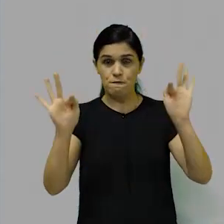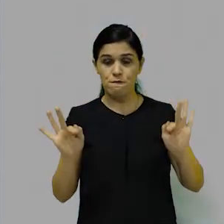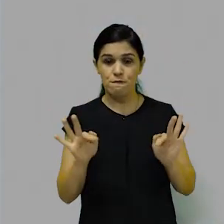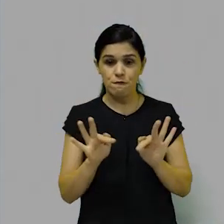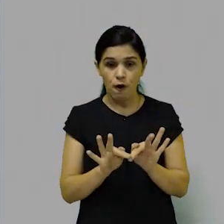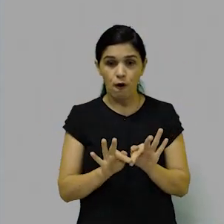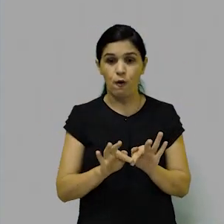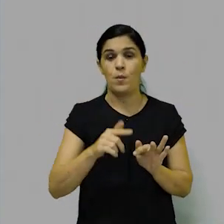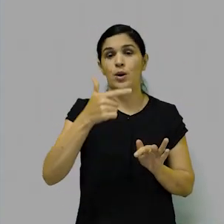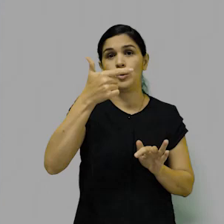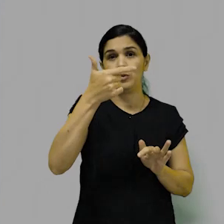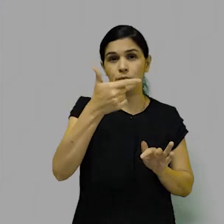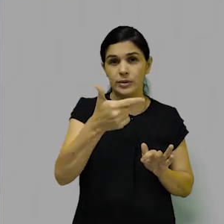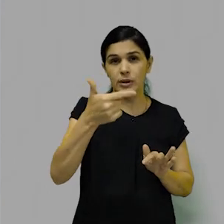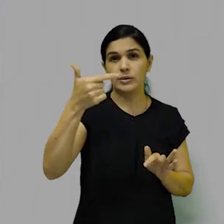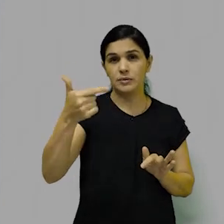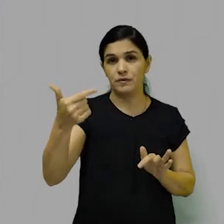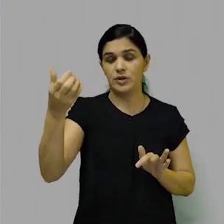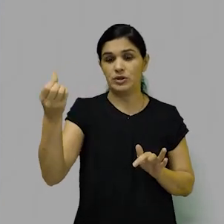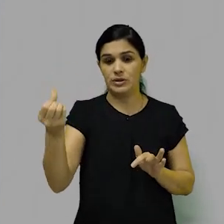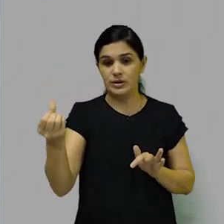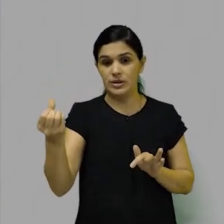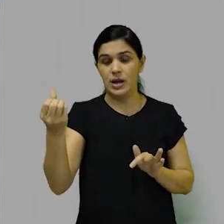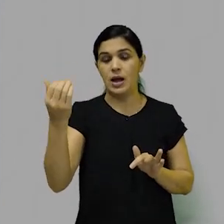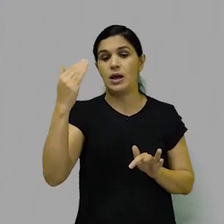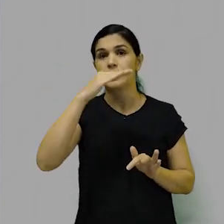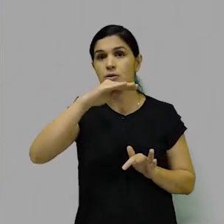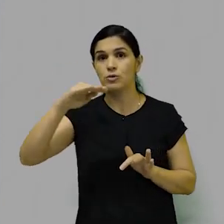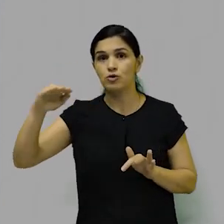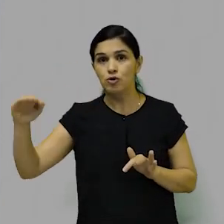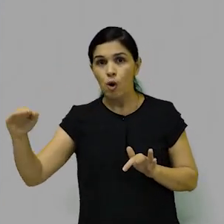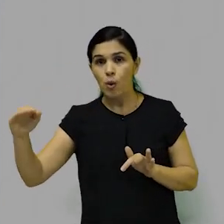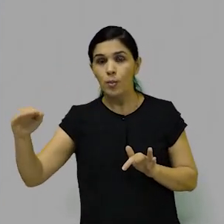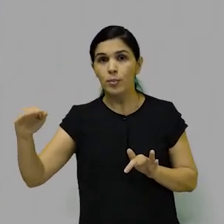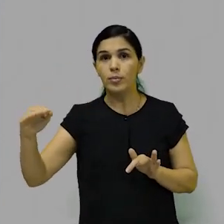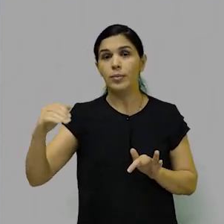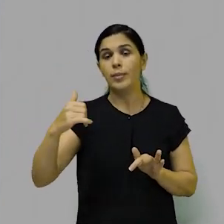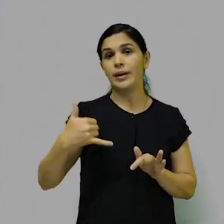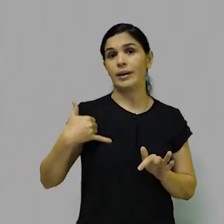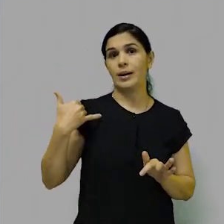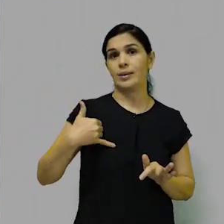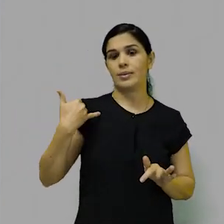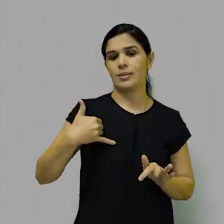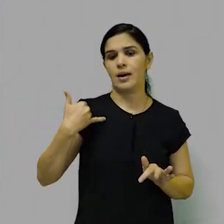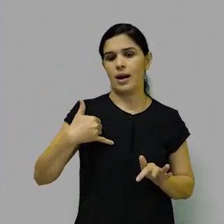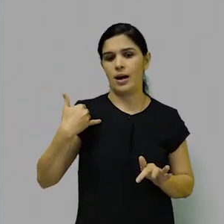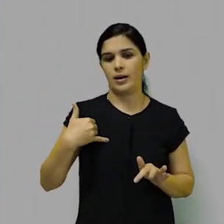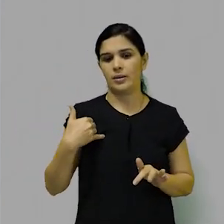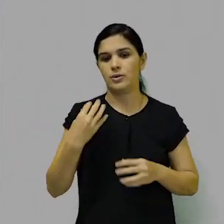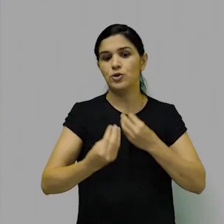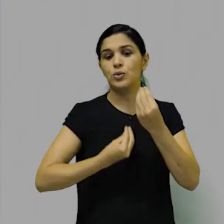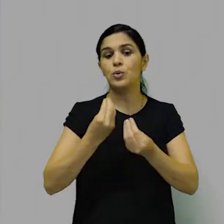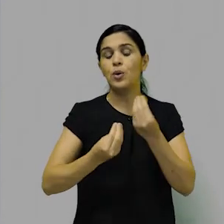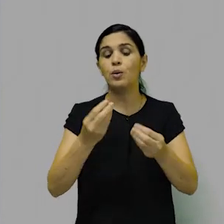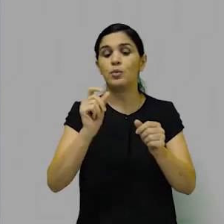aqui ó, uma menina, uma garota de 16 anos. Então, como é que a gente vai calcular?